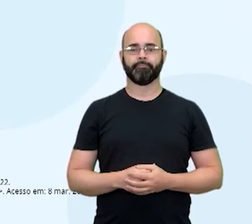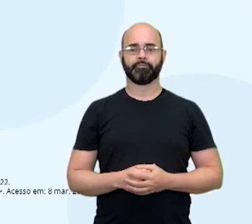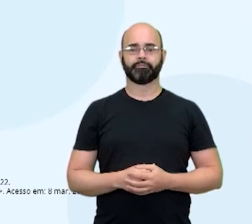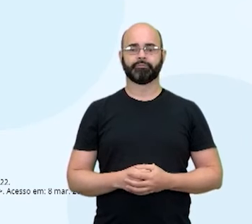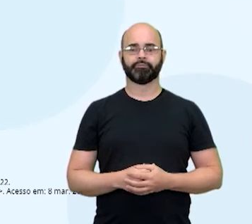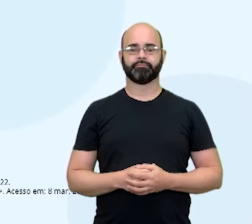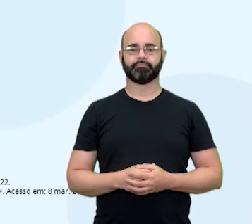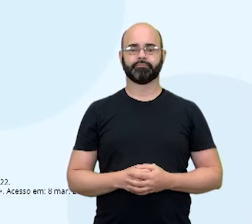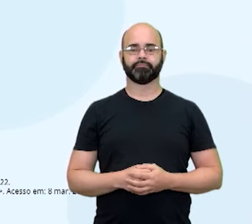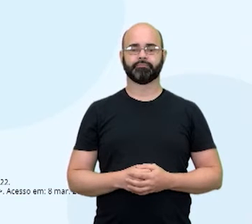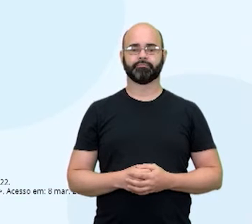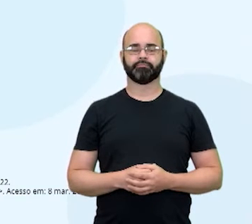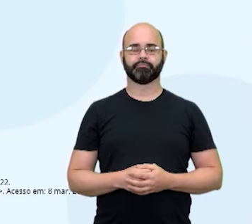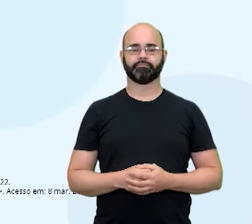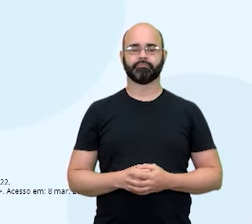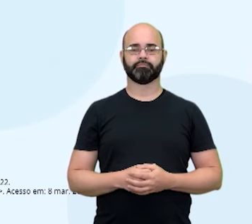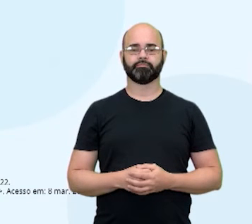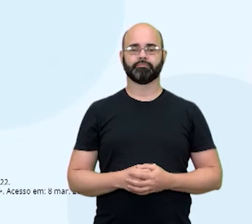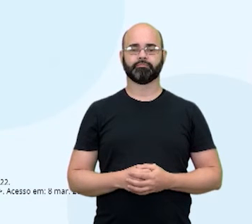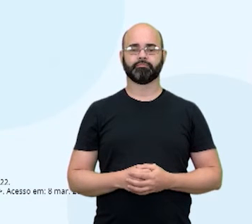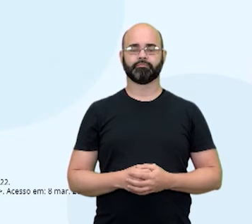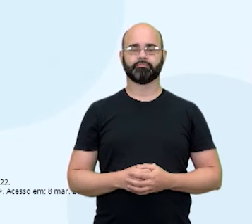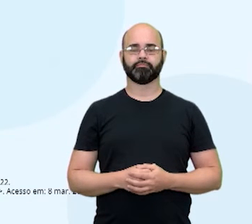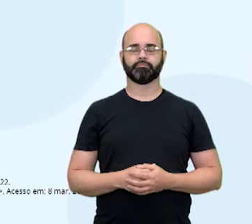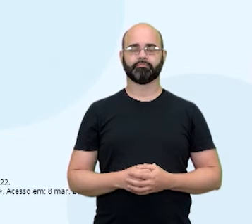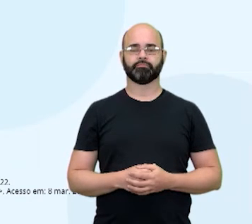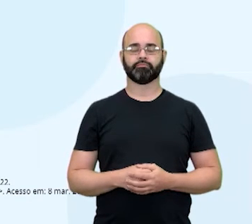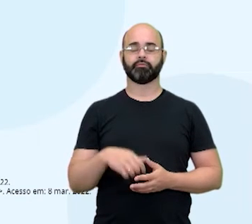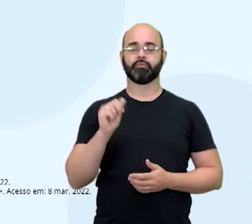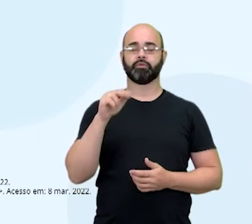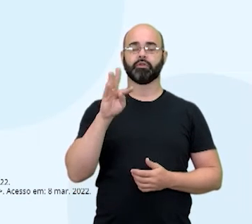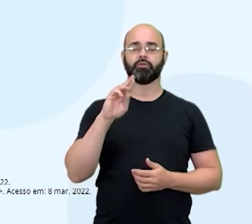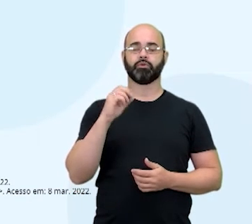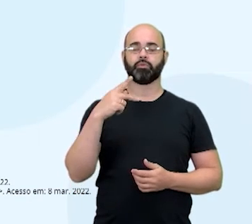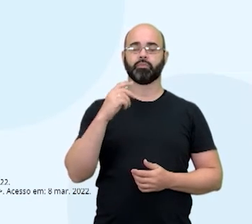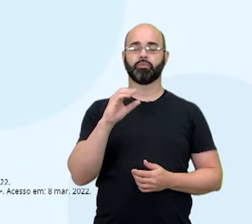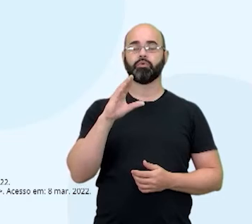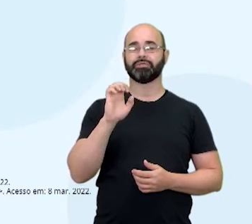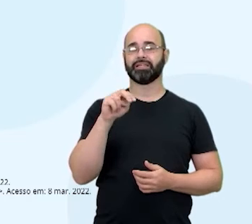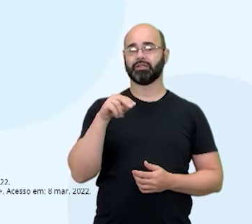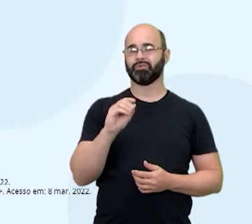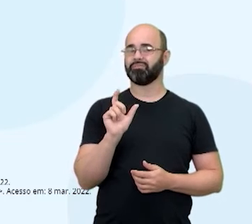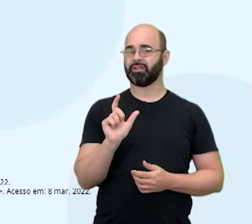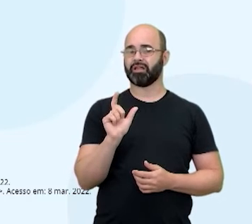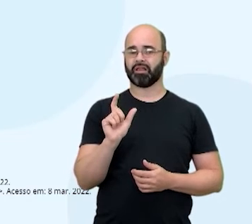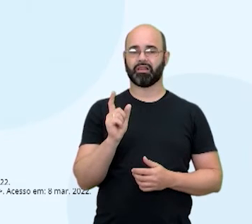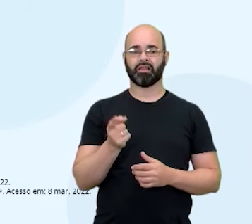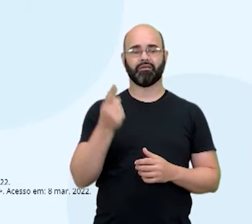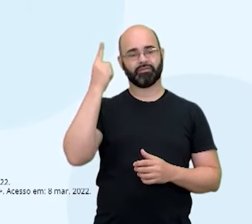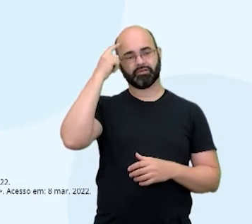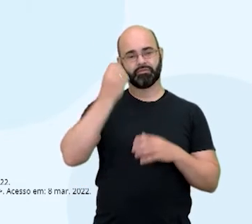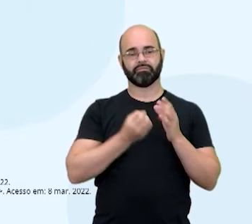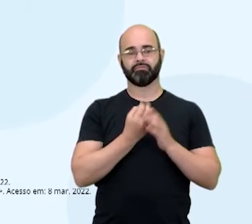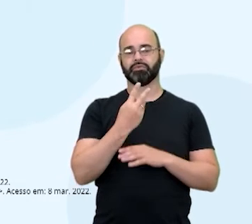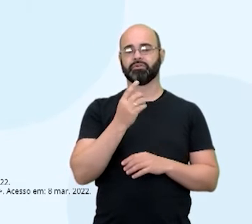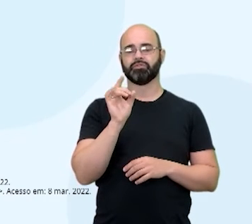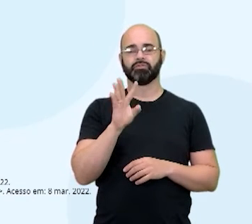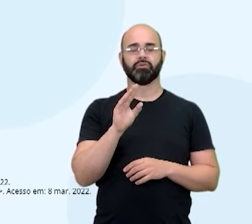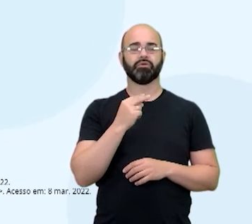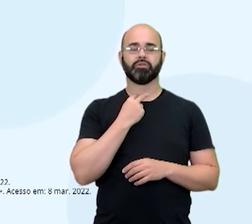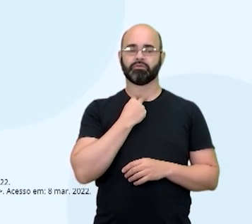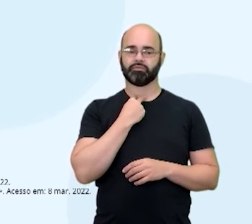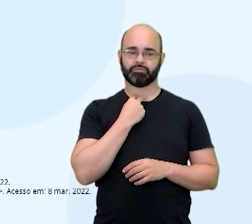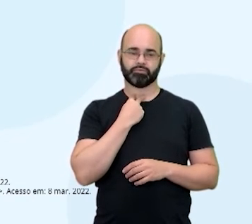curso sobre o antropoceno, não basta apenas conhecer a palavra criada aí pelo biólogo norte-americano